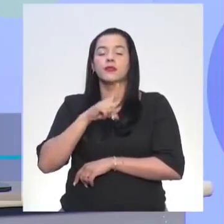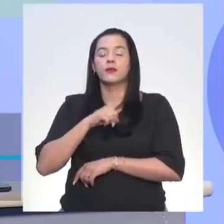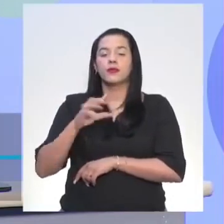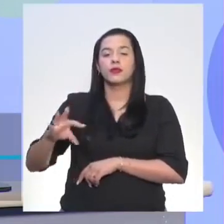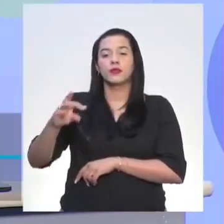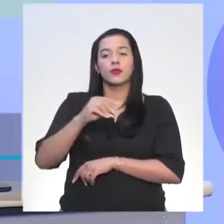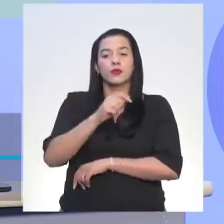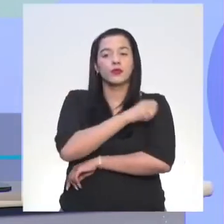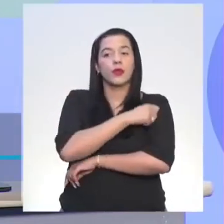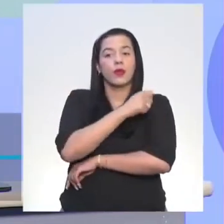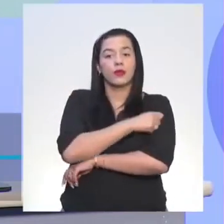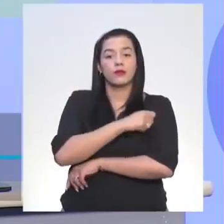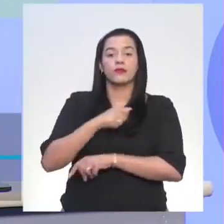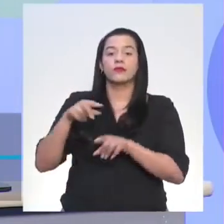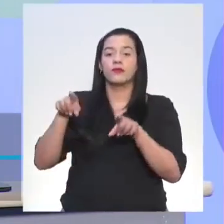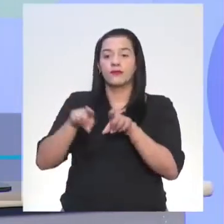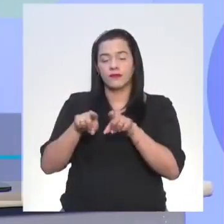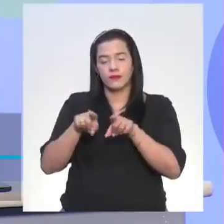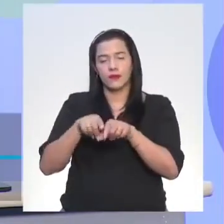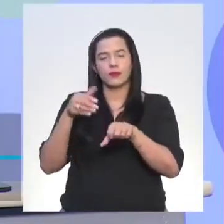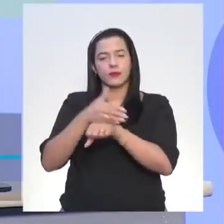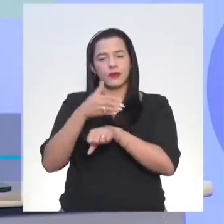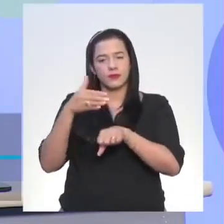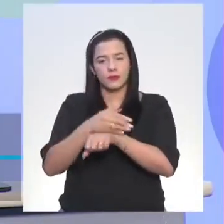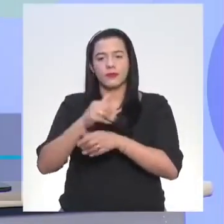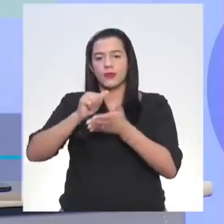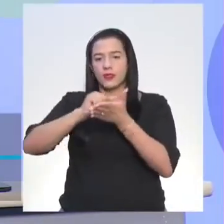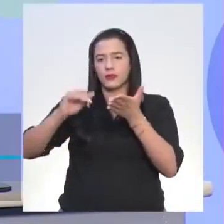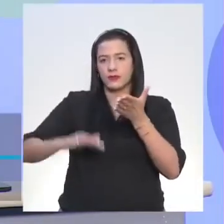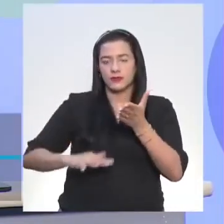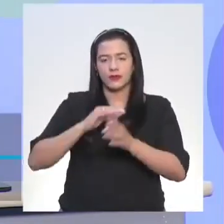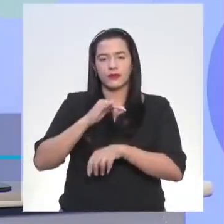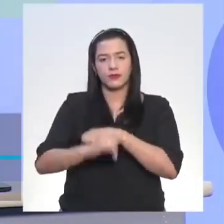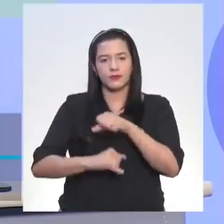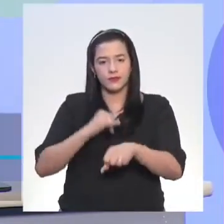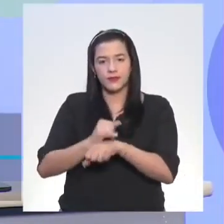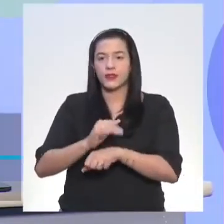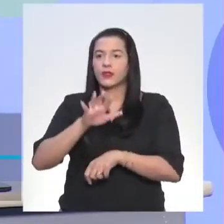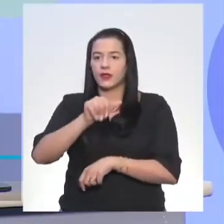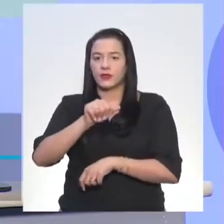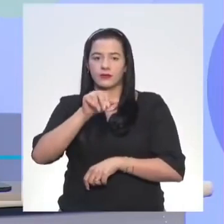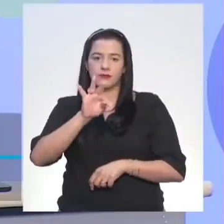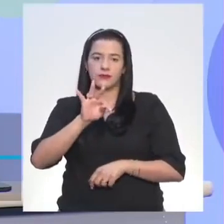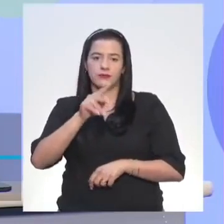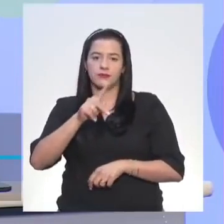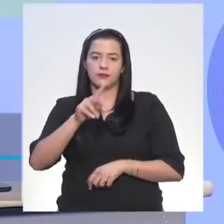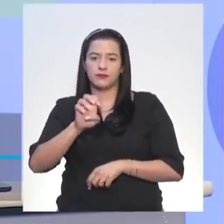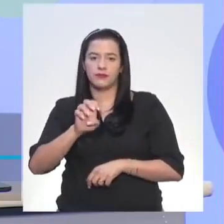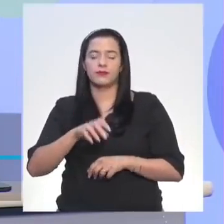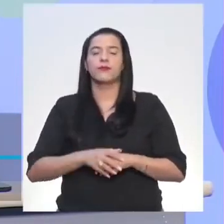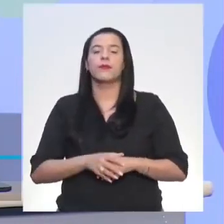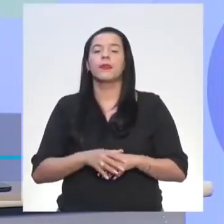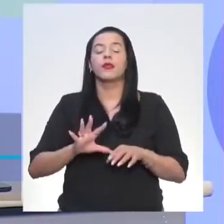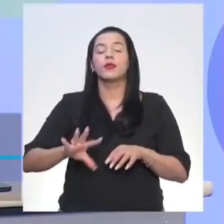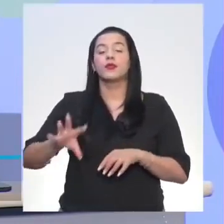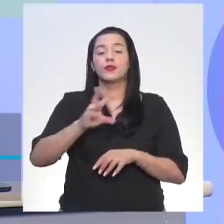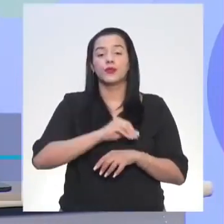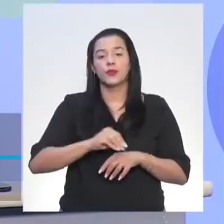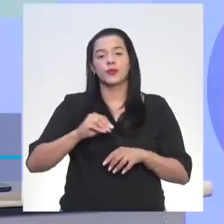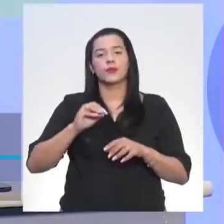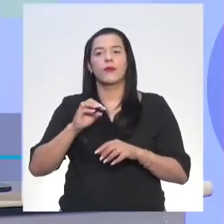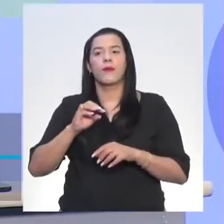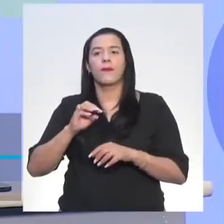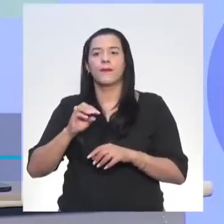sequências digitais e as APs, que eles estão lá contando com vocês, alunos. Então, tem muita gente participando, Araraquara,